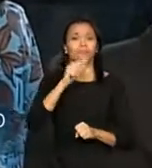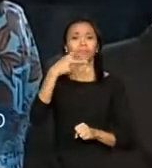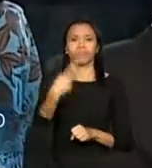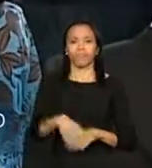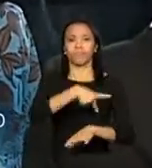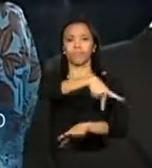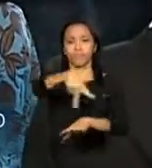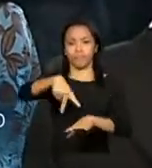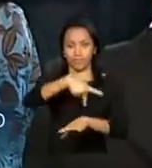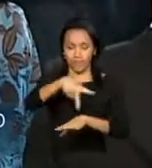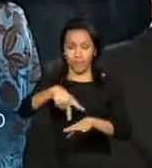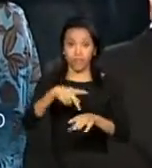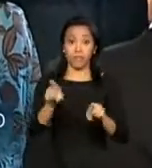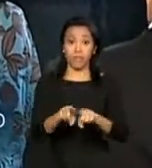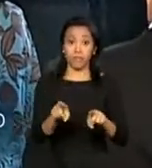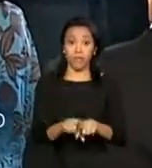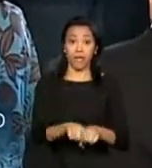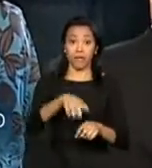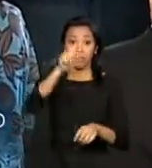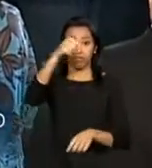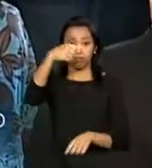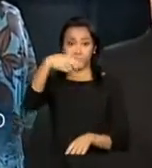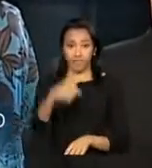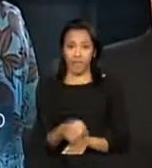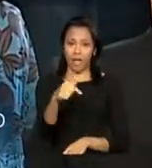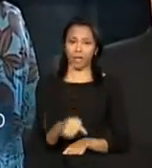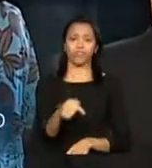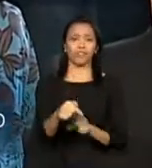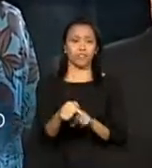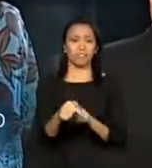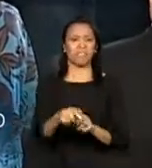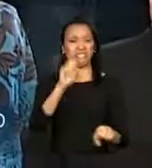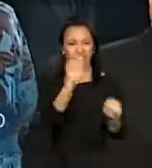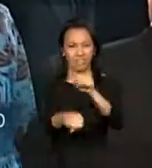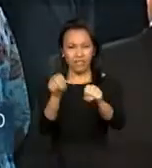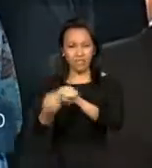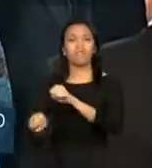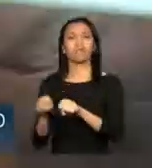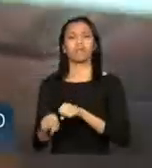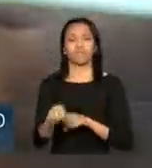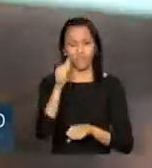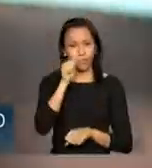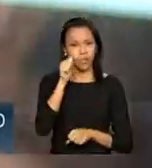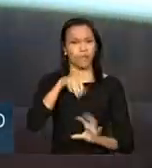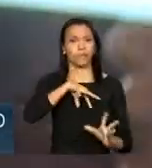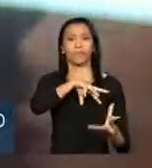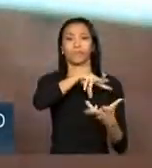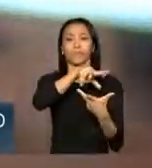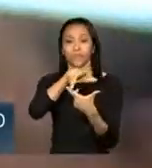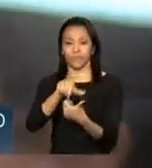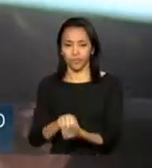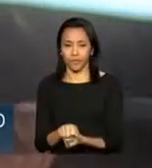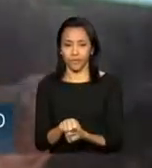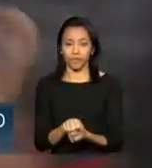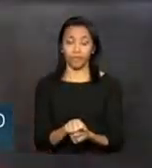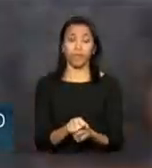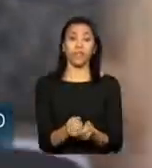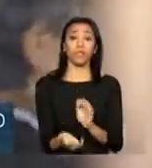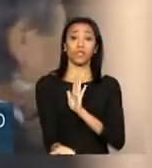segundo o relatório, ocupa a 7ª posição em assassinatos de mulheres no mundo. Nas